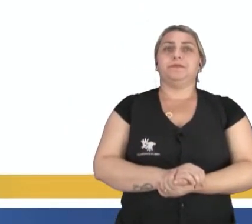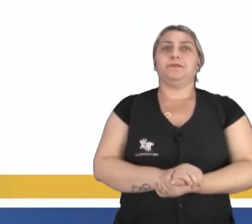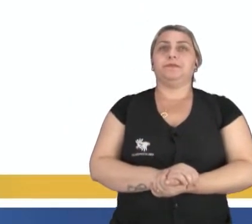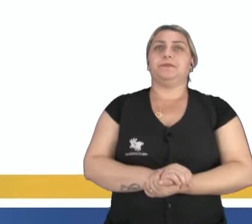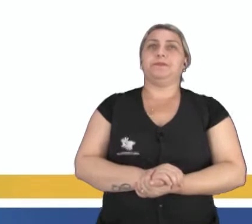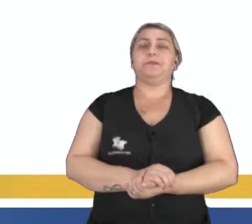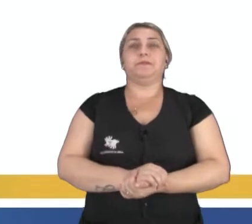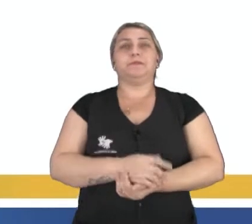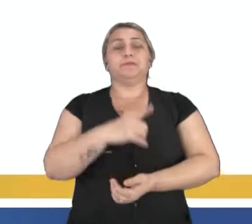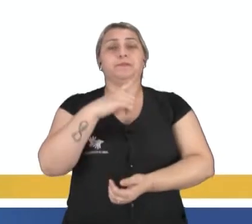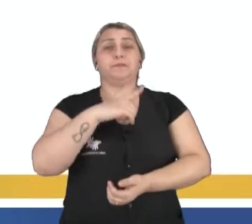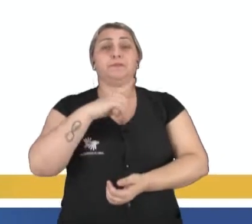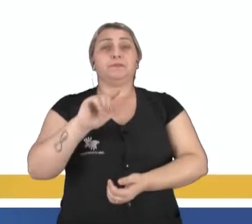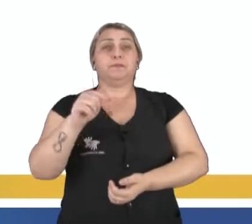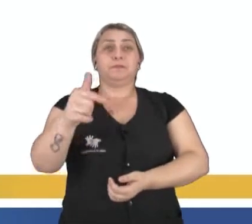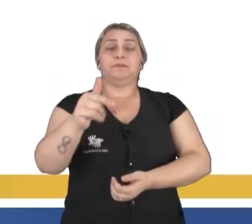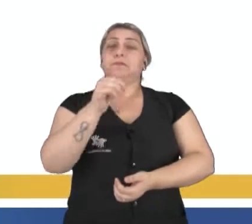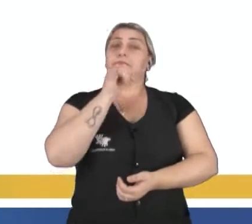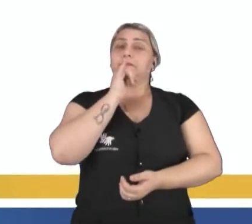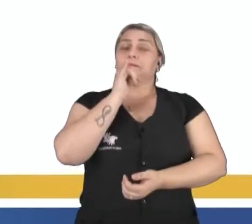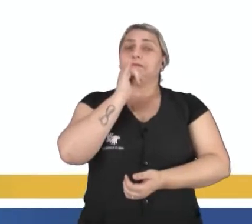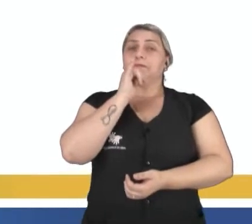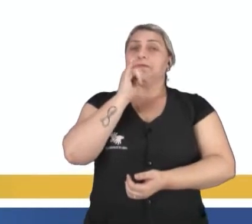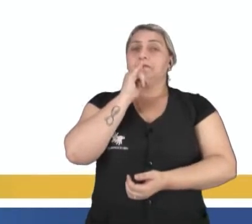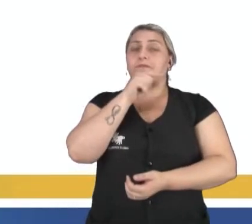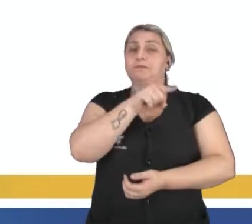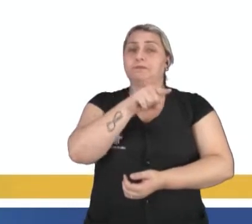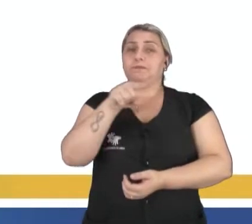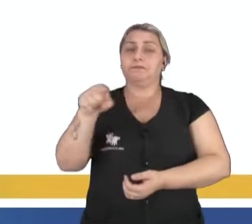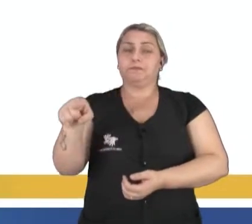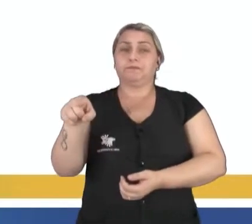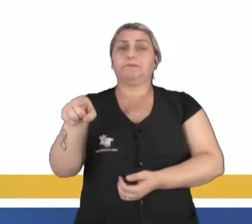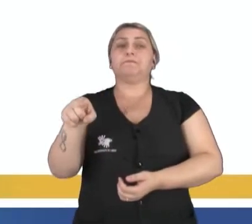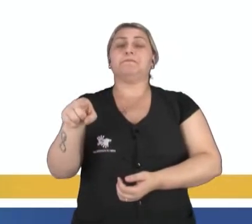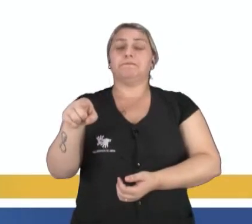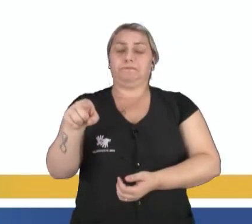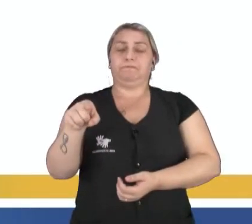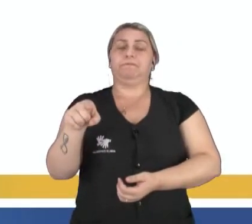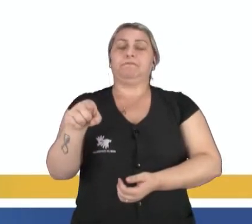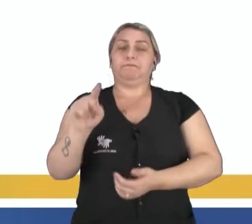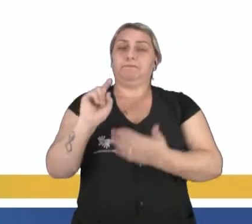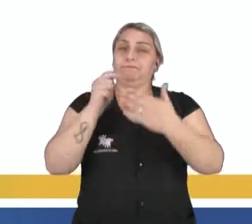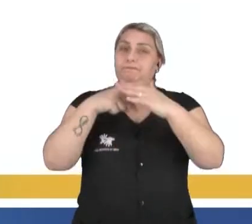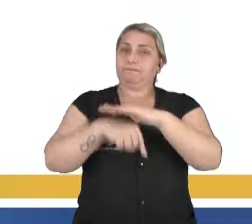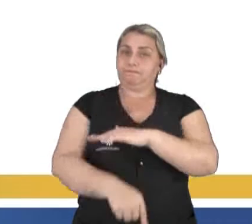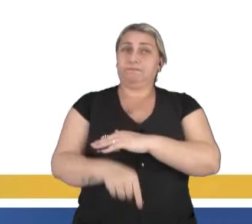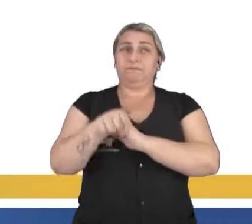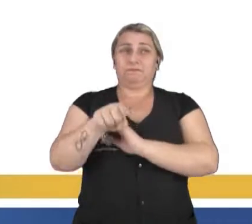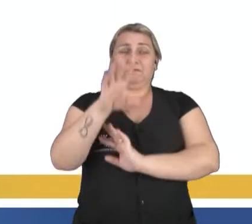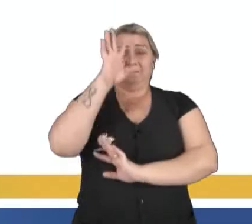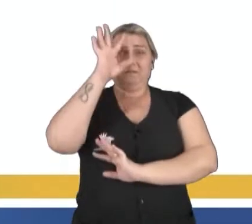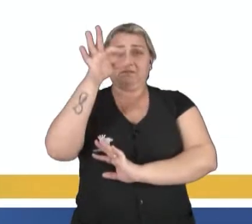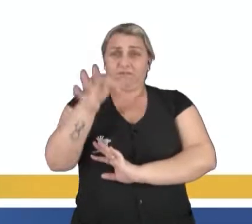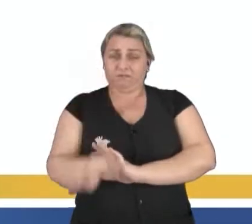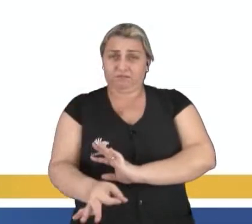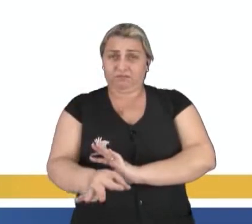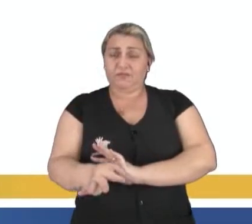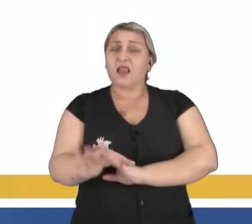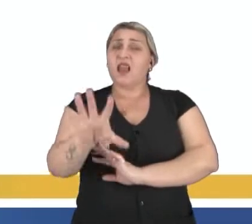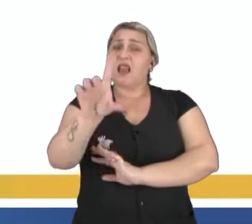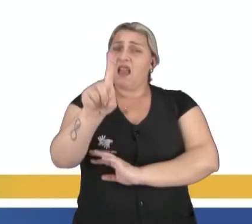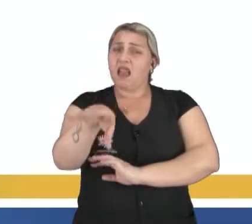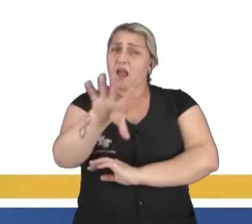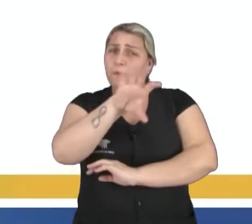Então, nós temos aqui um outro exemplo, tá? Para vocês se apropriarem. Você tem certeza de que isso é